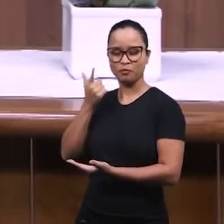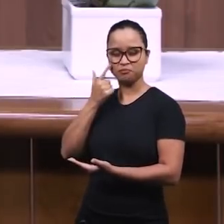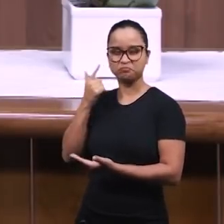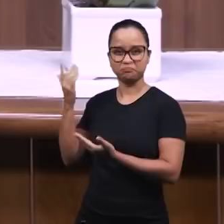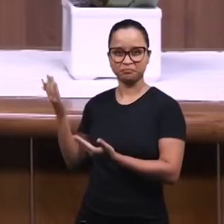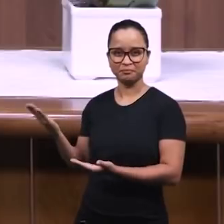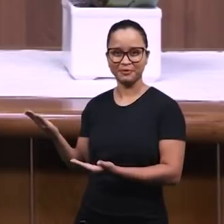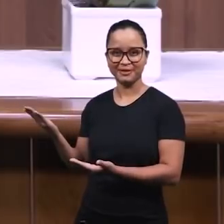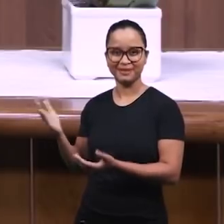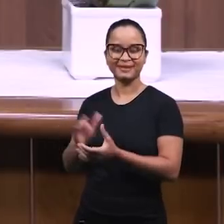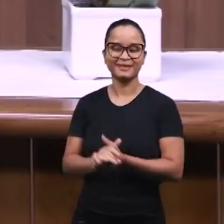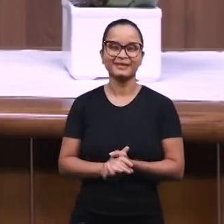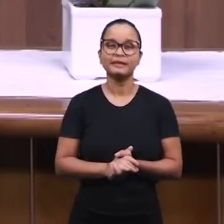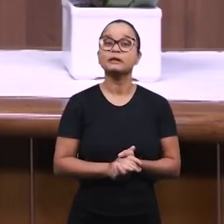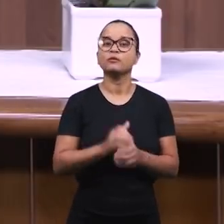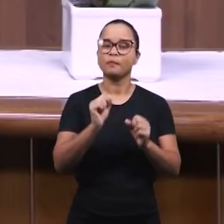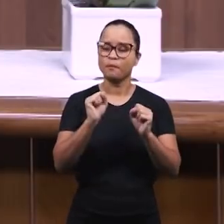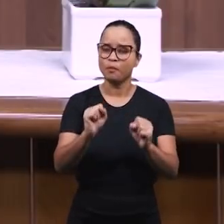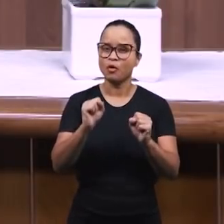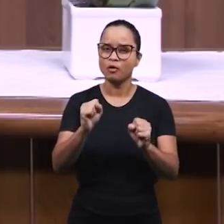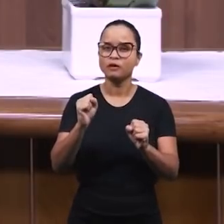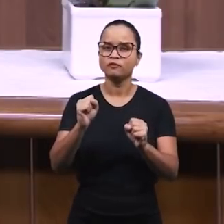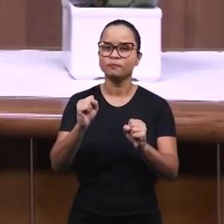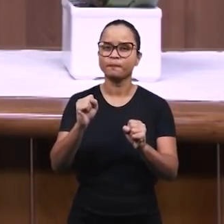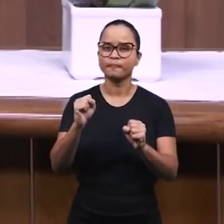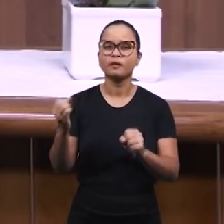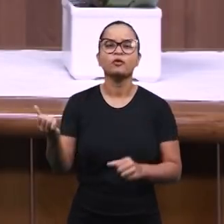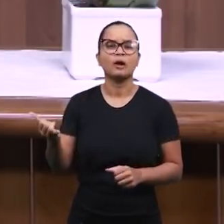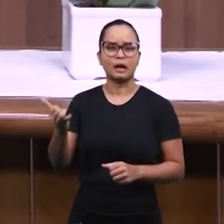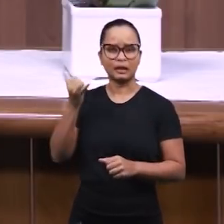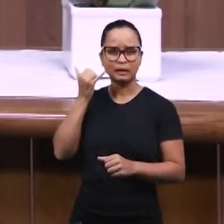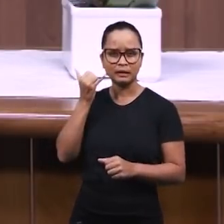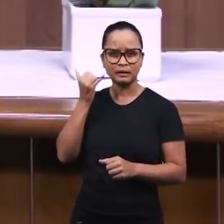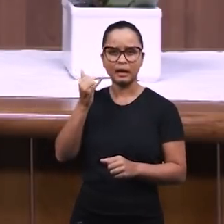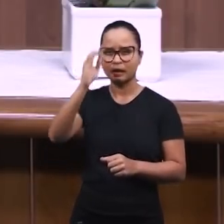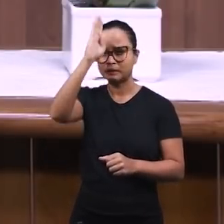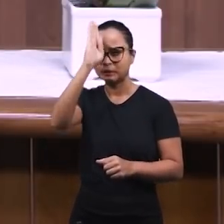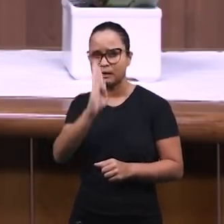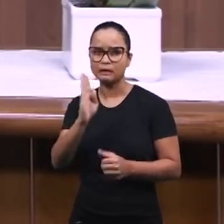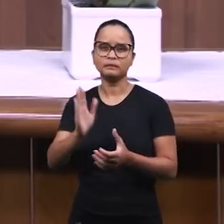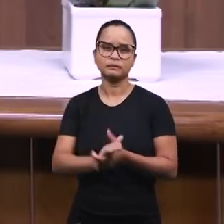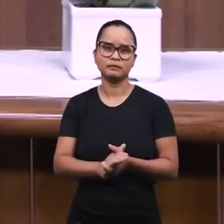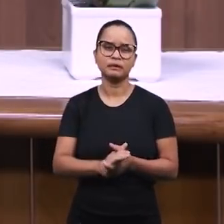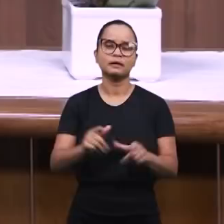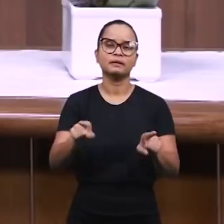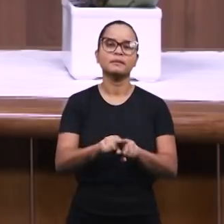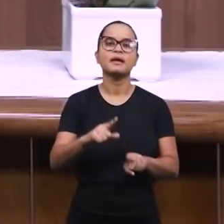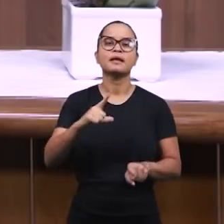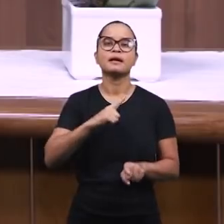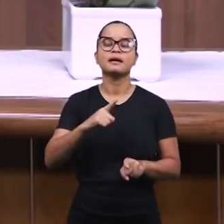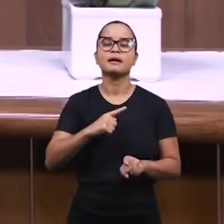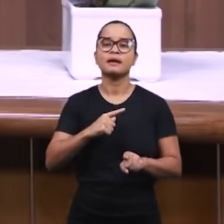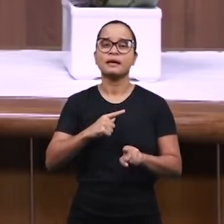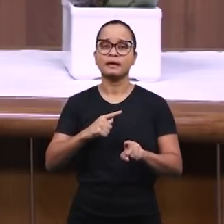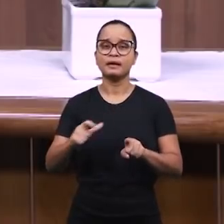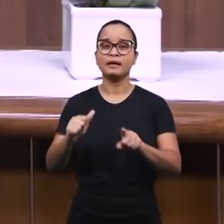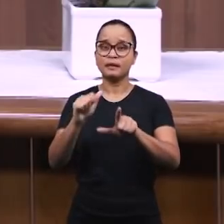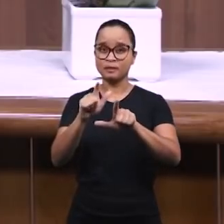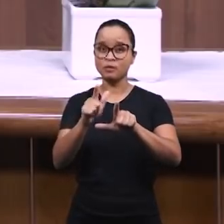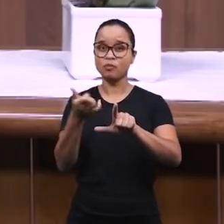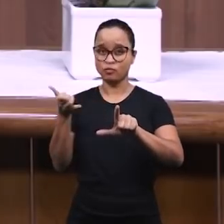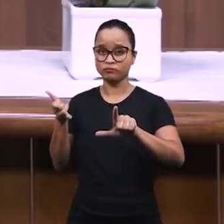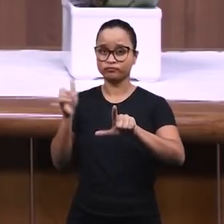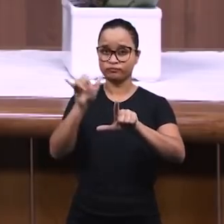0800 707 3076. Você pode ligar, esse número é gratuito. Há também um QR Code aqui aparecendo na tela, você pode